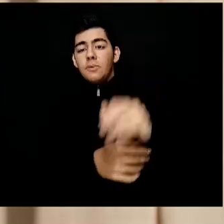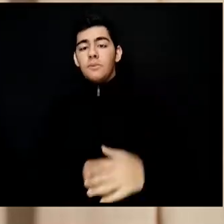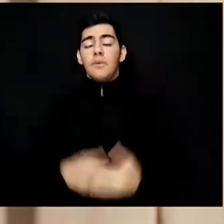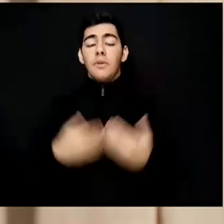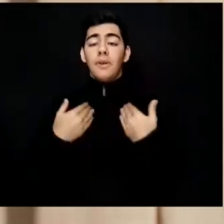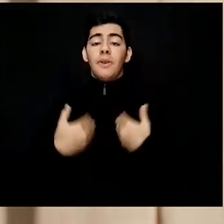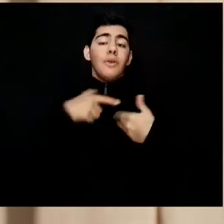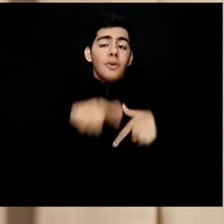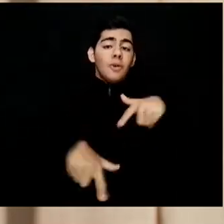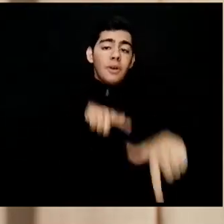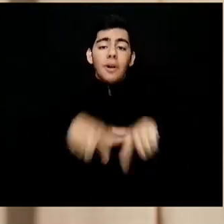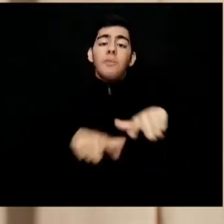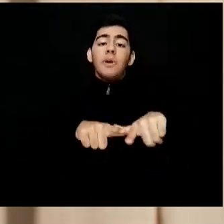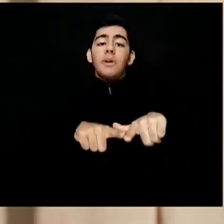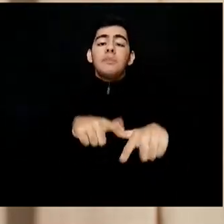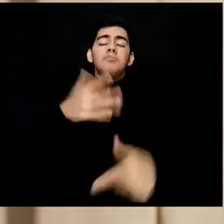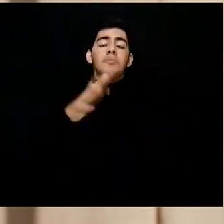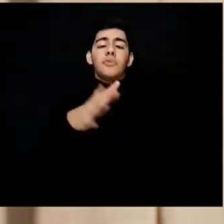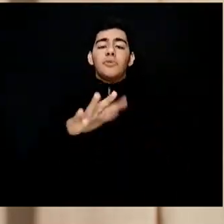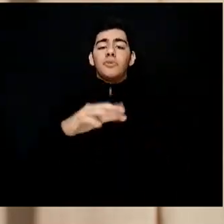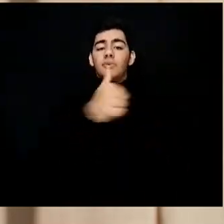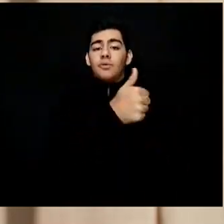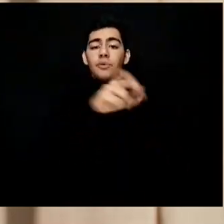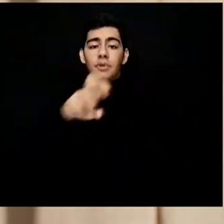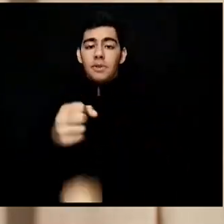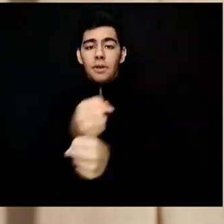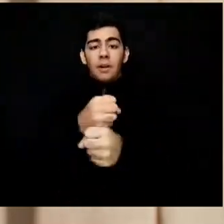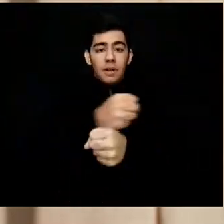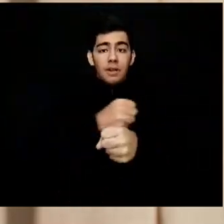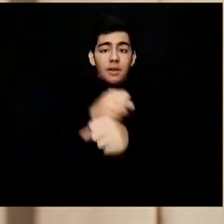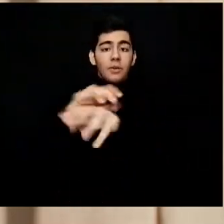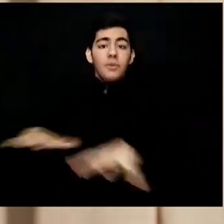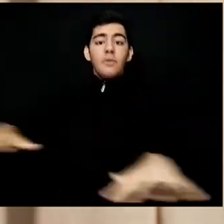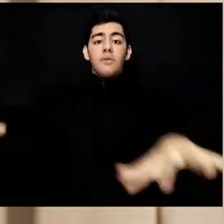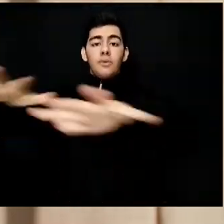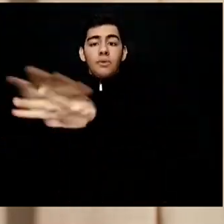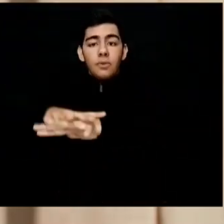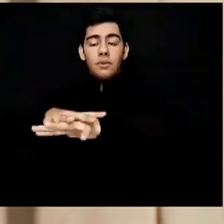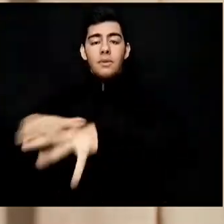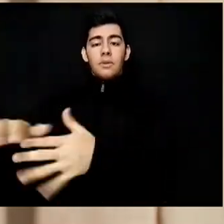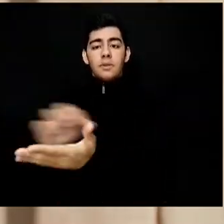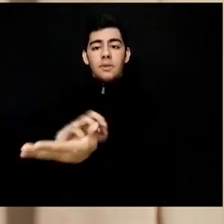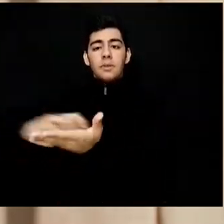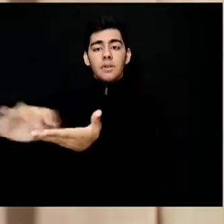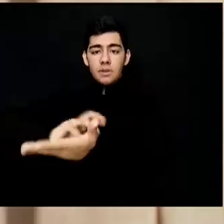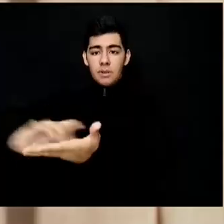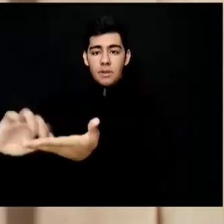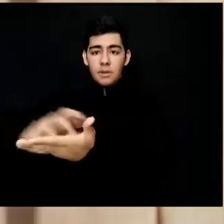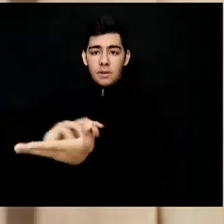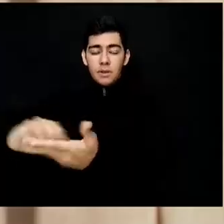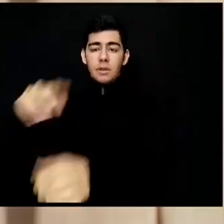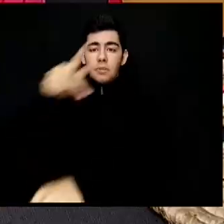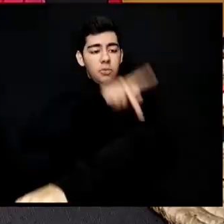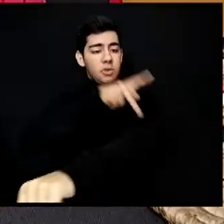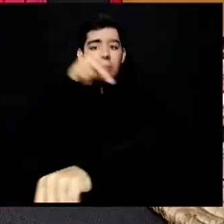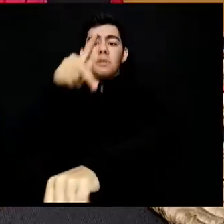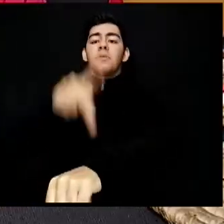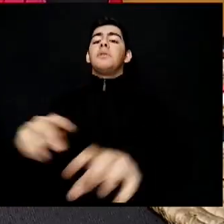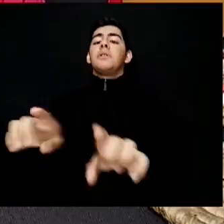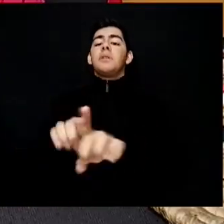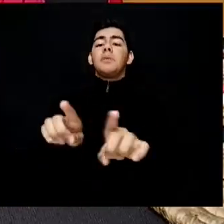quase 15 anos na área da assistência social, fui educadora social, pedagoga, coordenadora